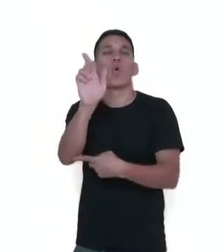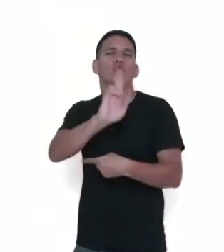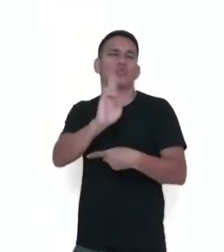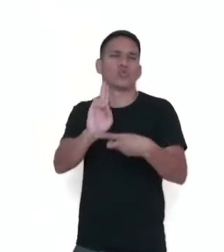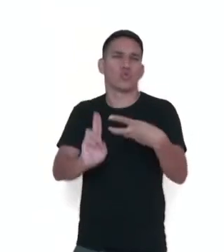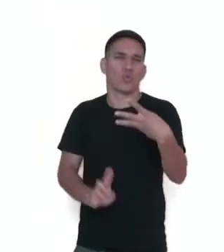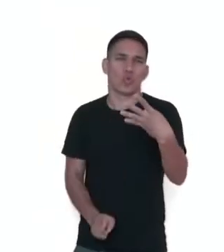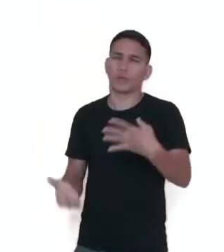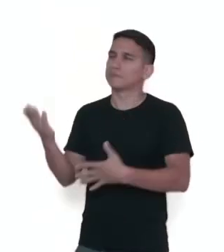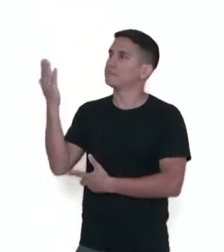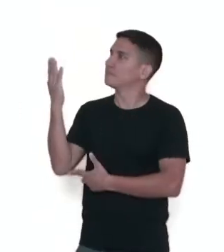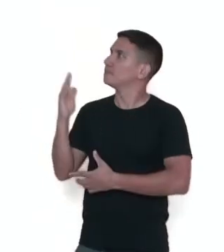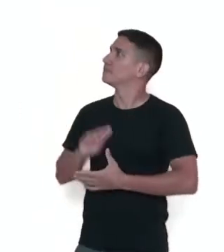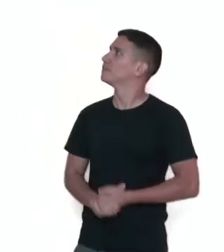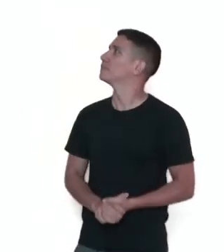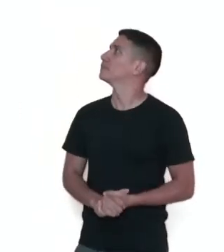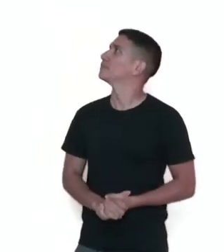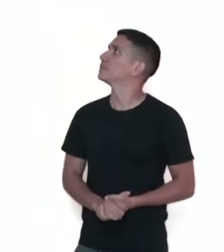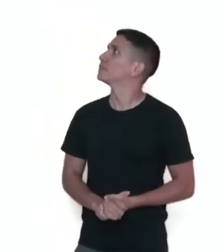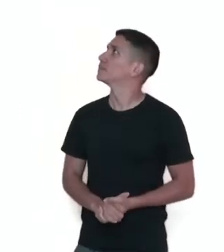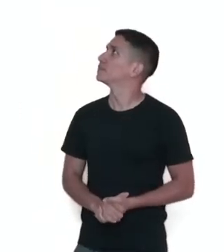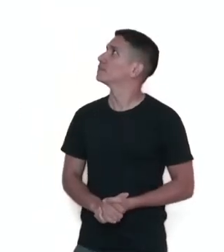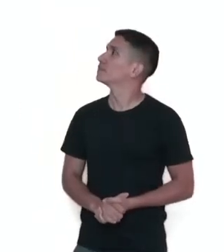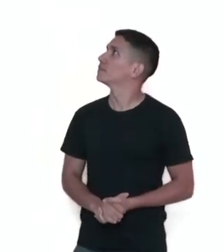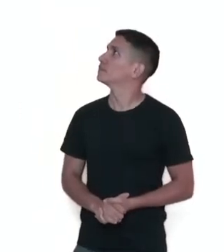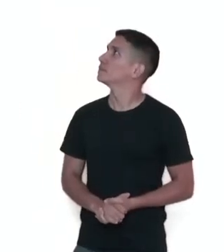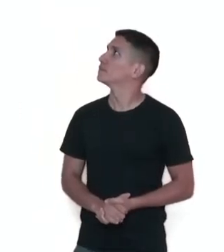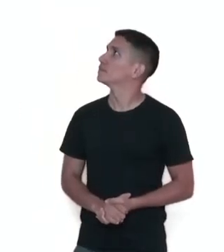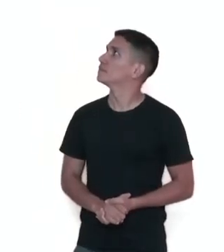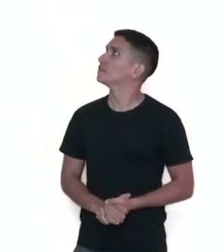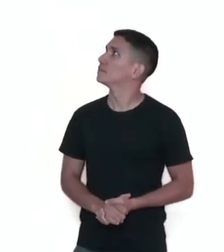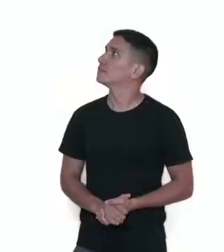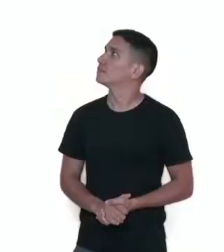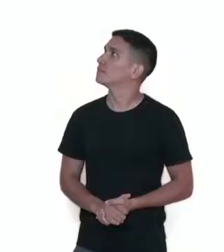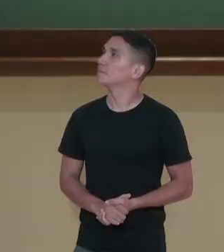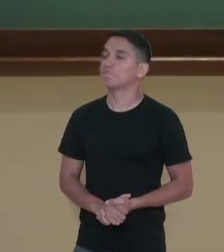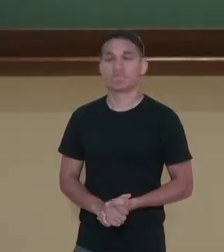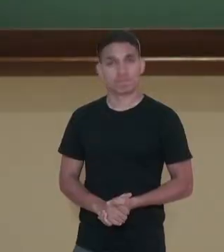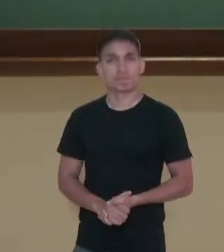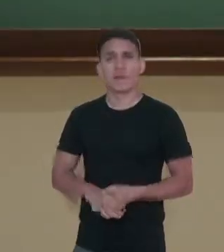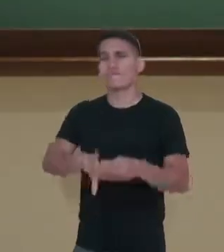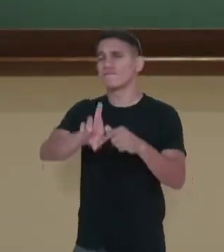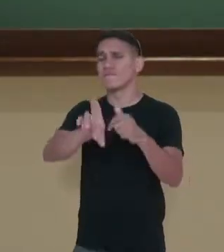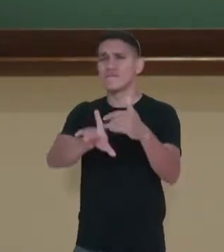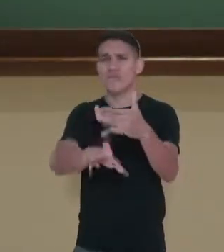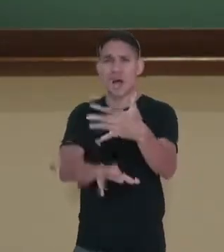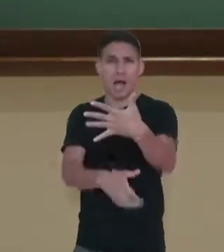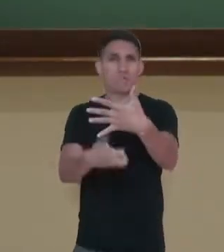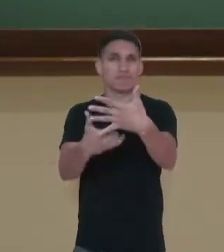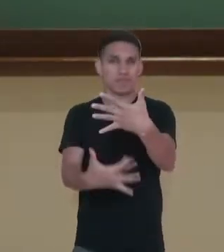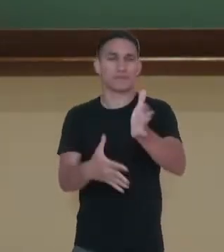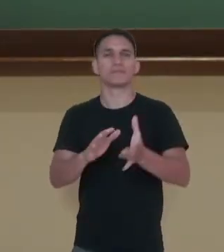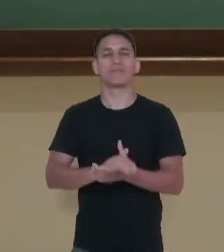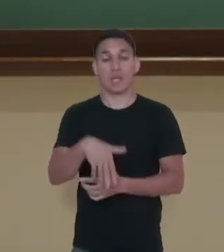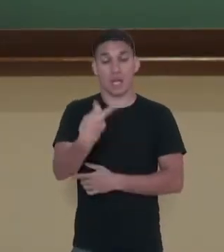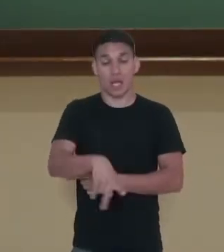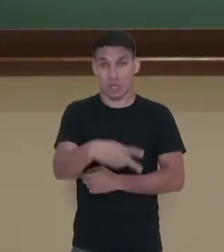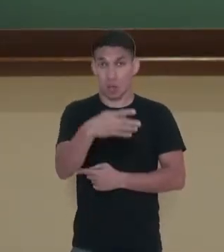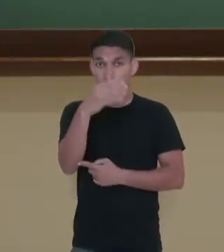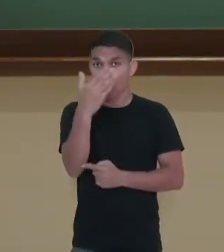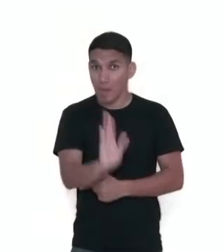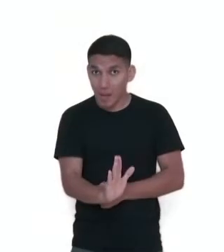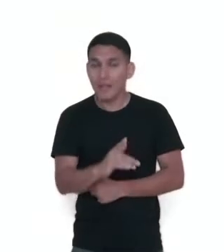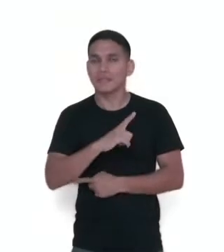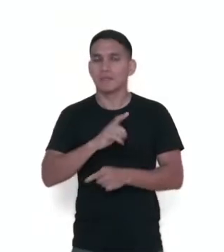Berio, Maurício Cagel, Pierre Boulez, entre muitos outros. No Brasil, os